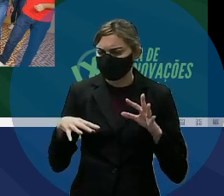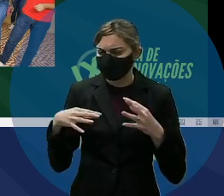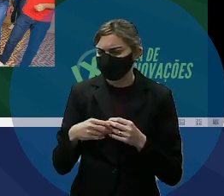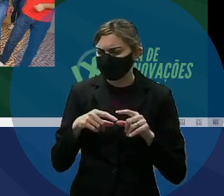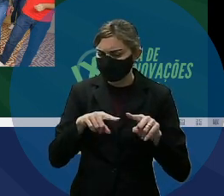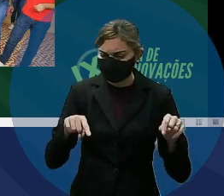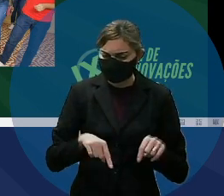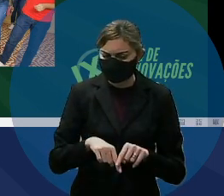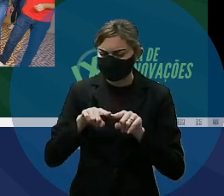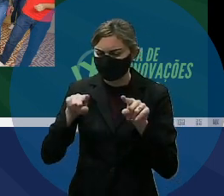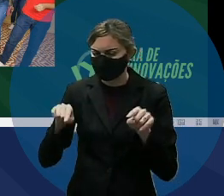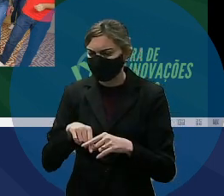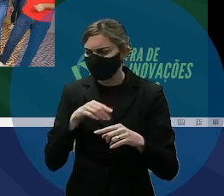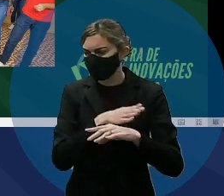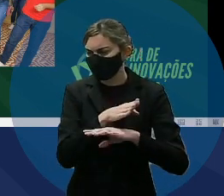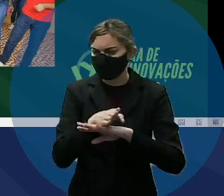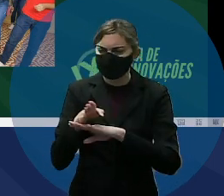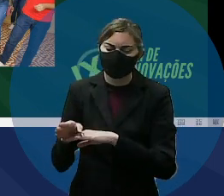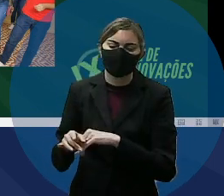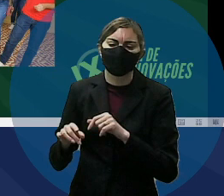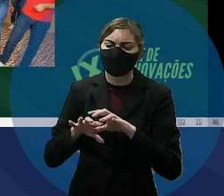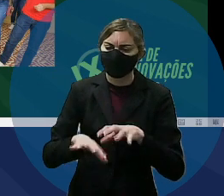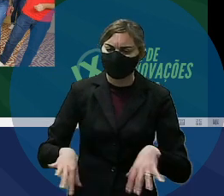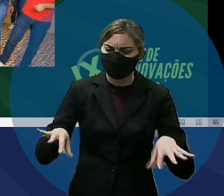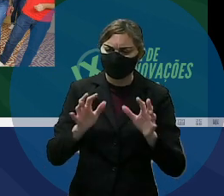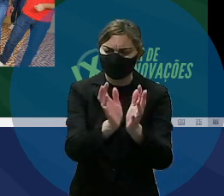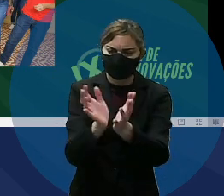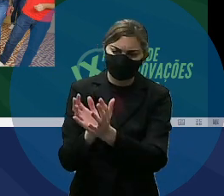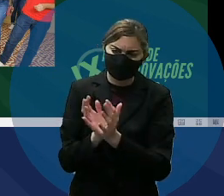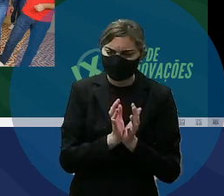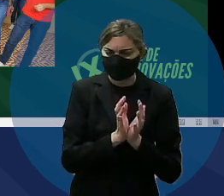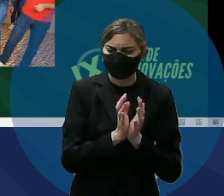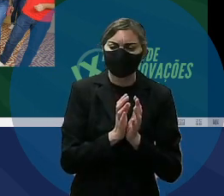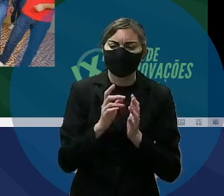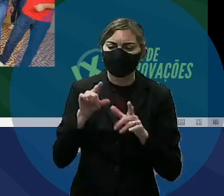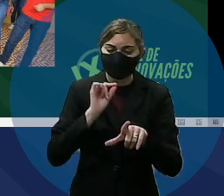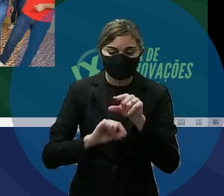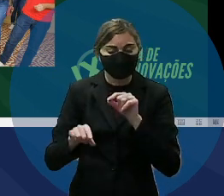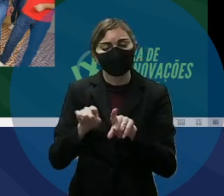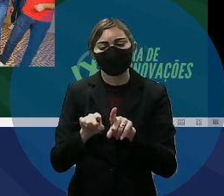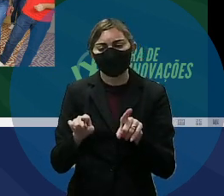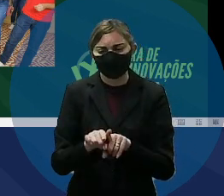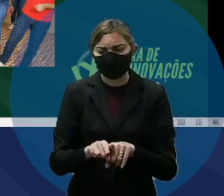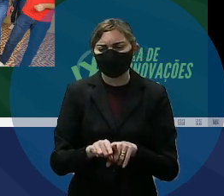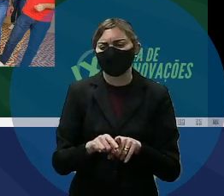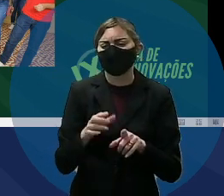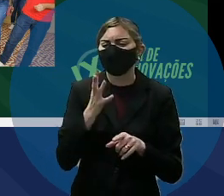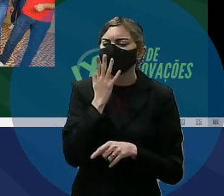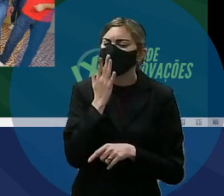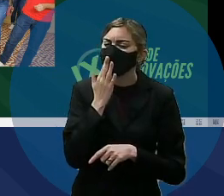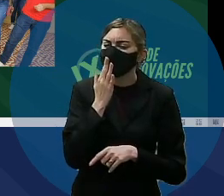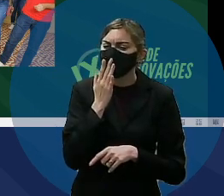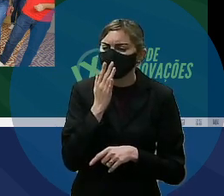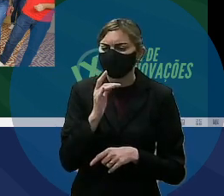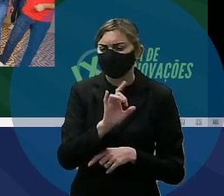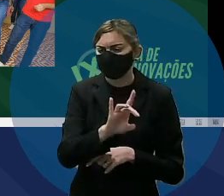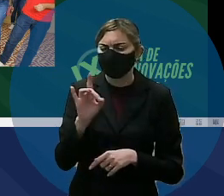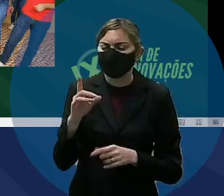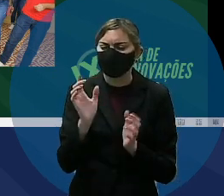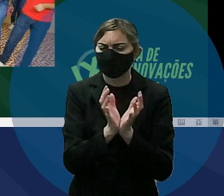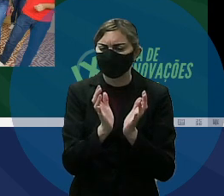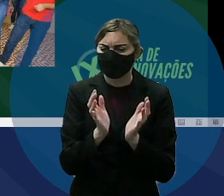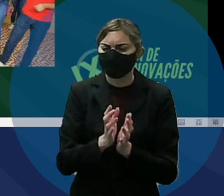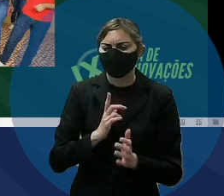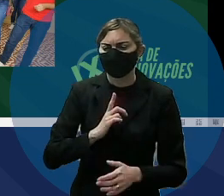aula, divide as equipes e escolhe também cores de identificação. Então, cada equipe vai ter a sua cor.